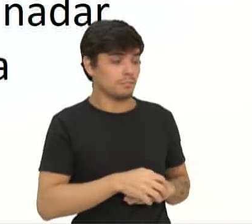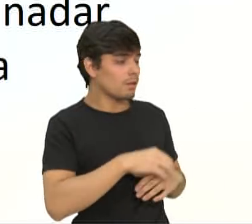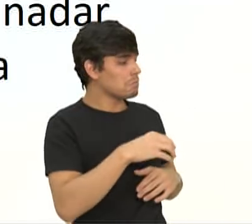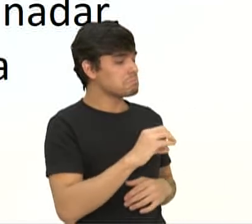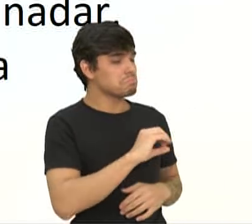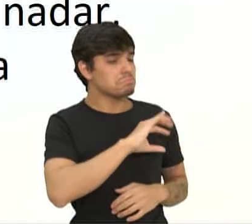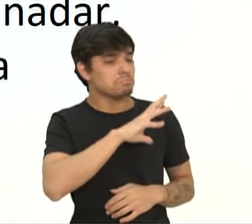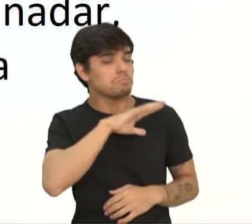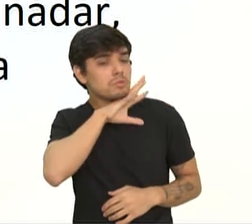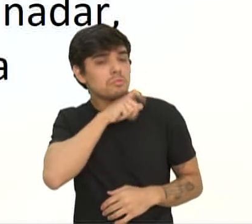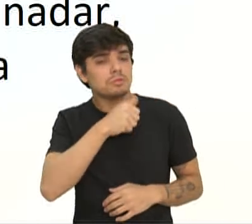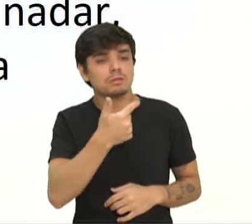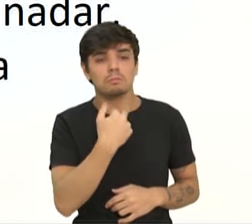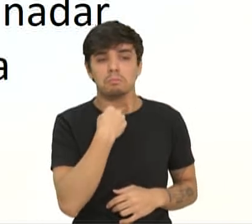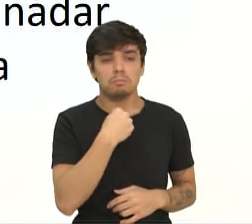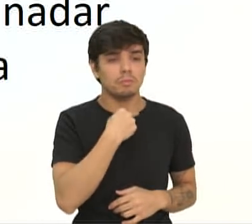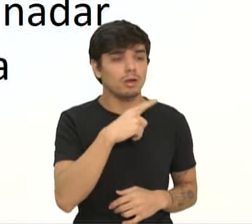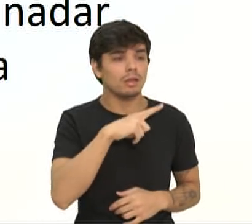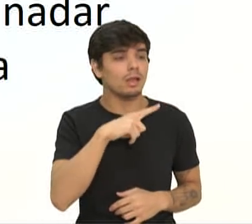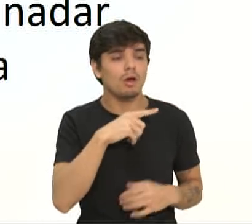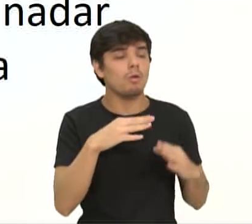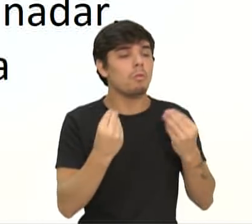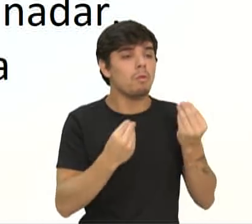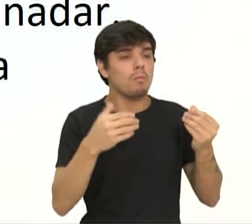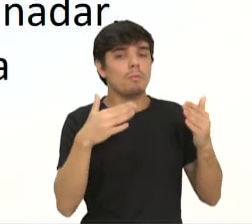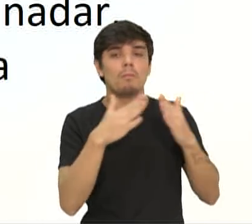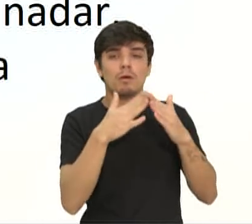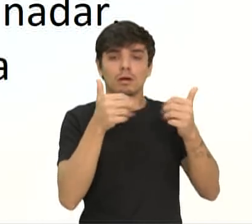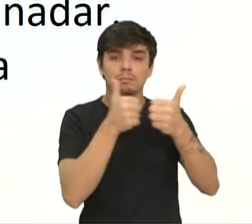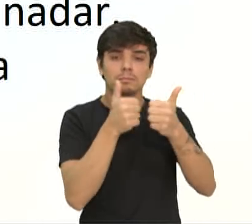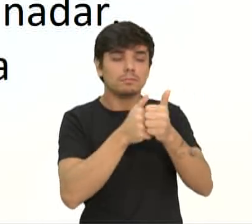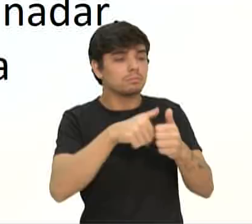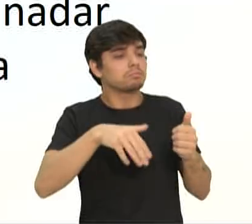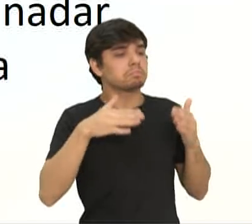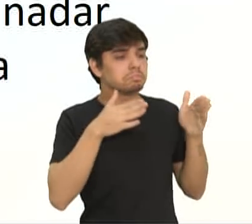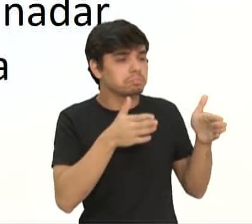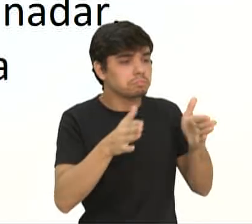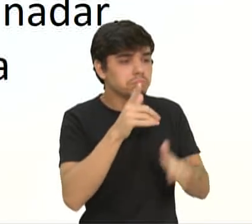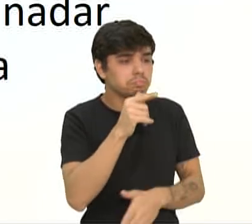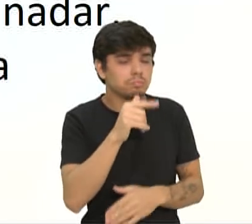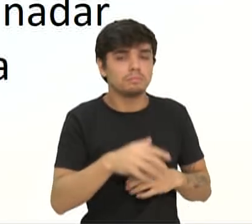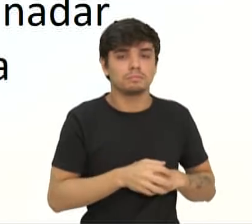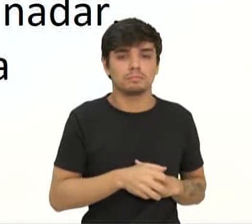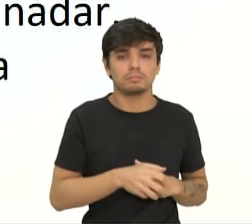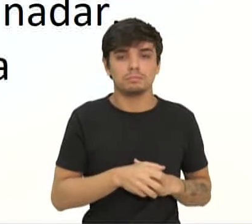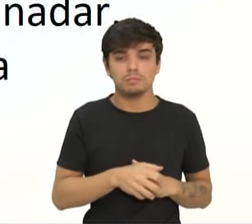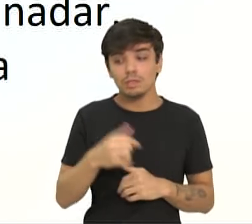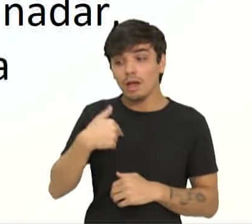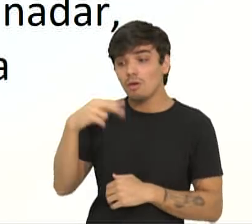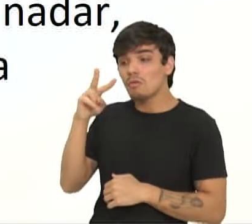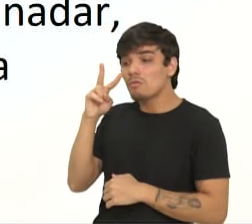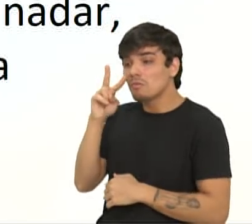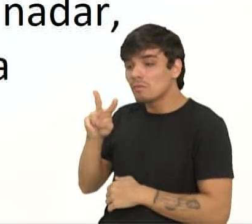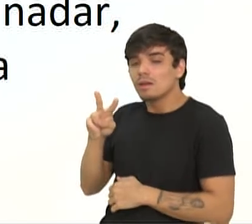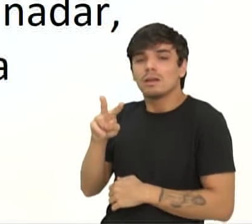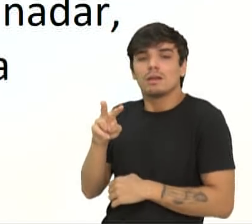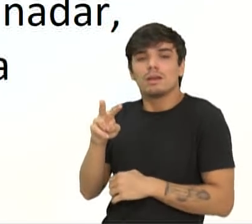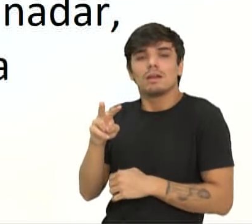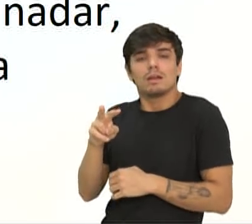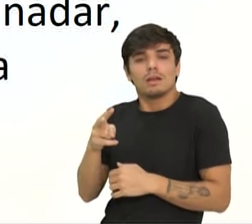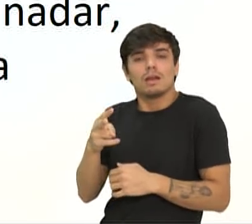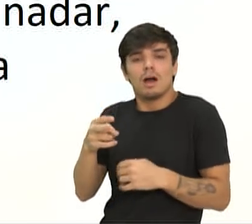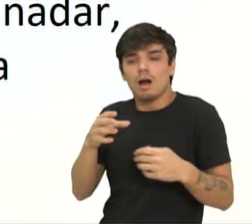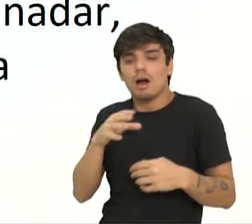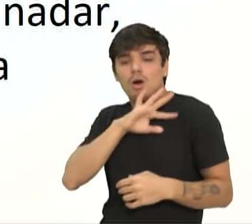Como é que onça vai parar lá no meio do rio? Nadando, ouvi dizer que onça nada muito bem.